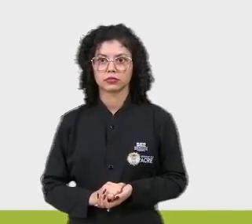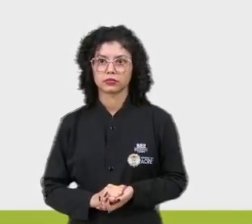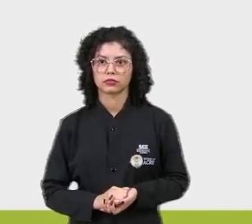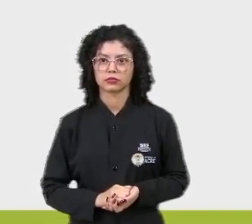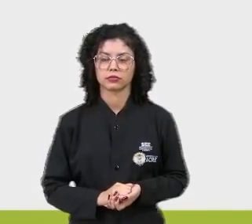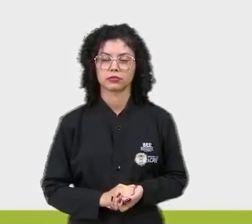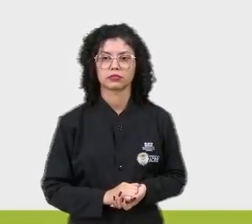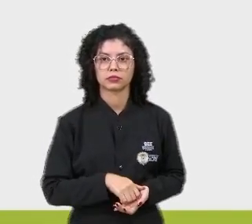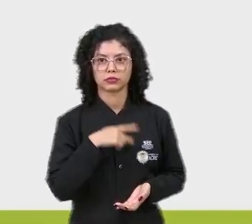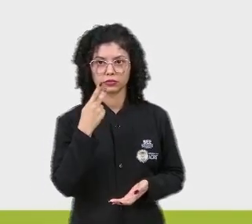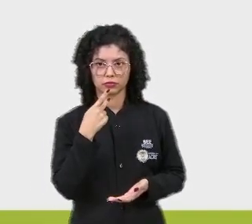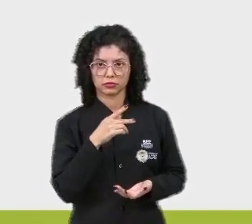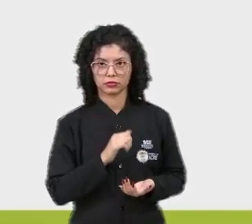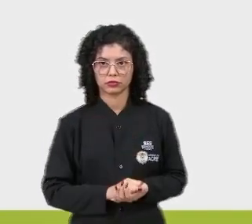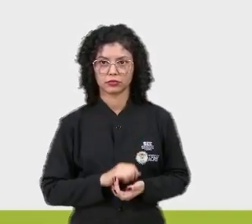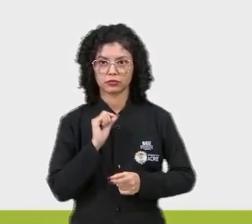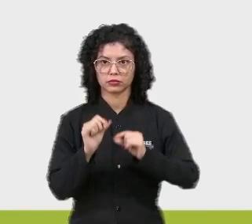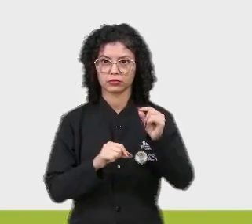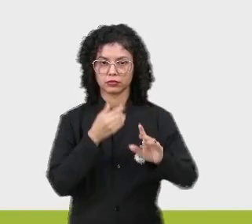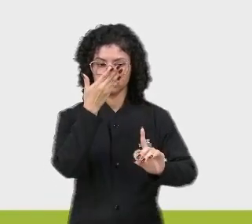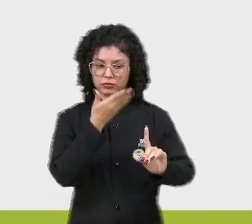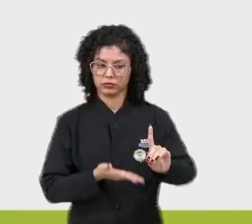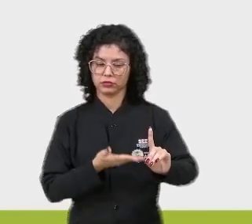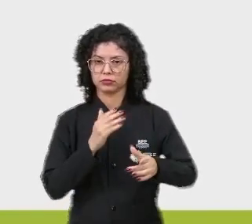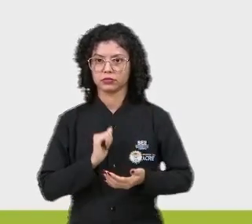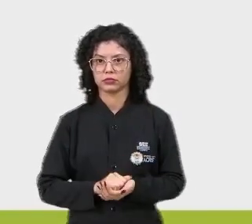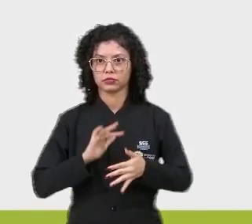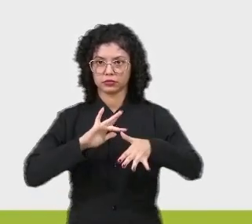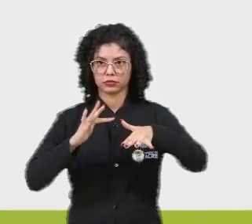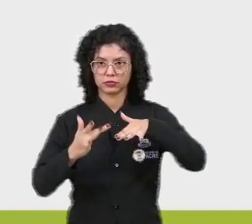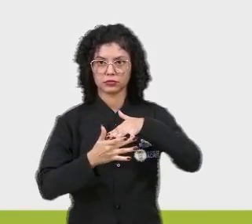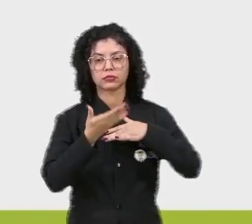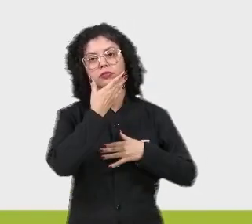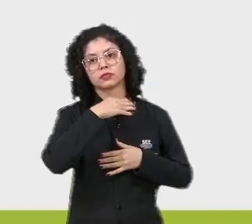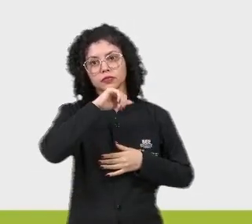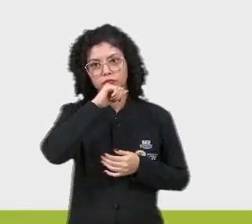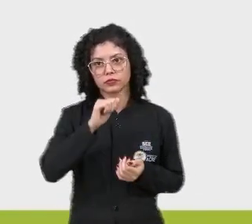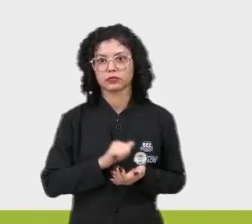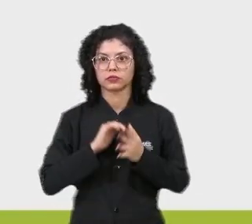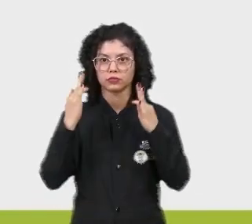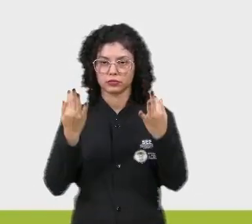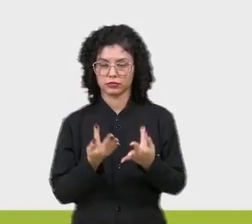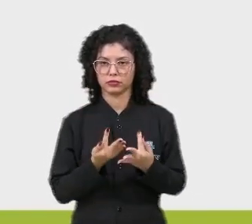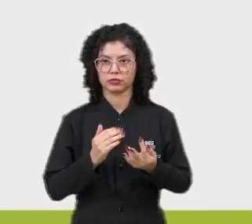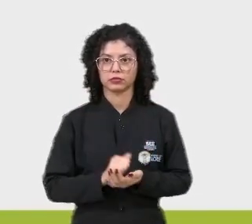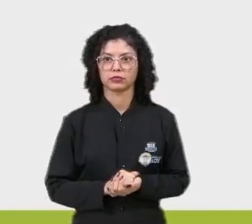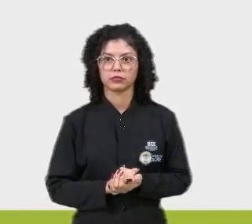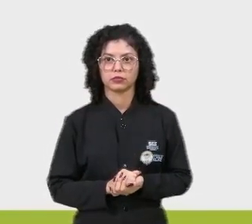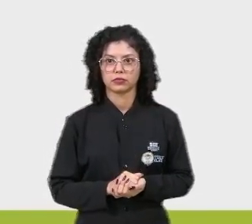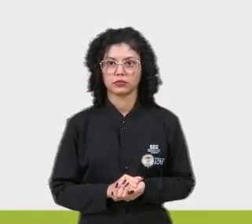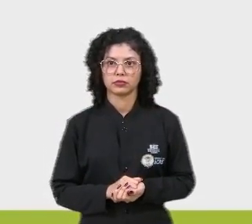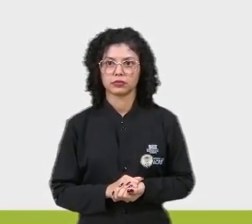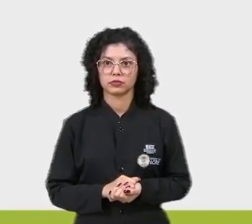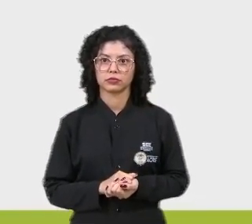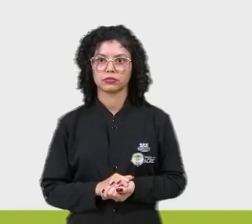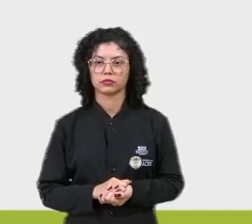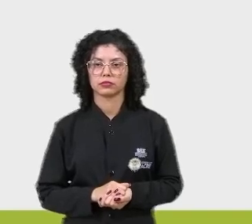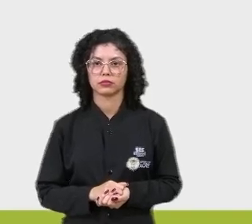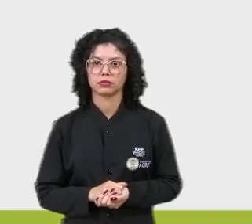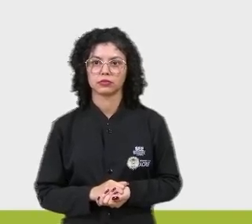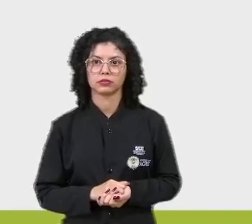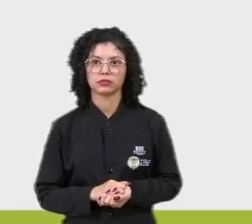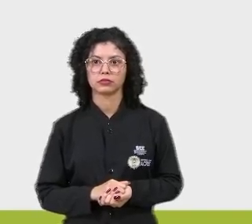e aí a fala do que seria a representação de um pai de família né que do nosso lado esquerdo da chaja